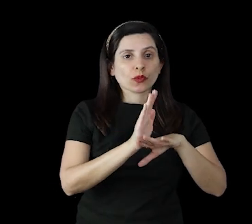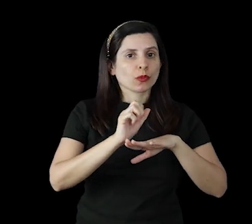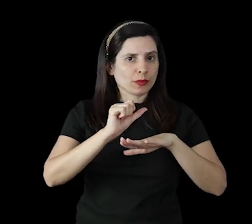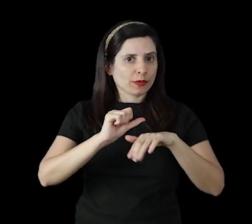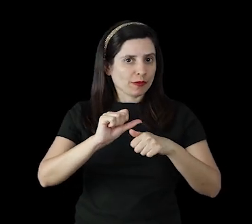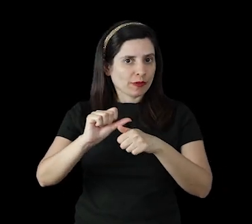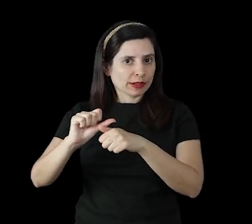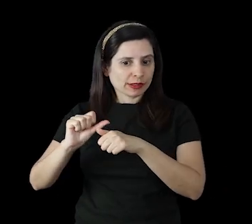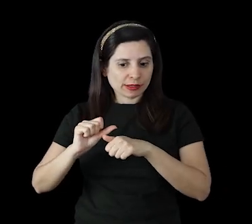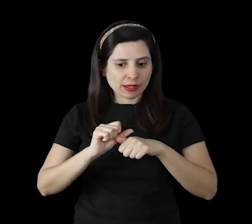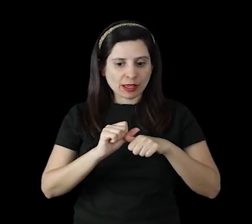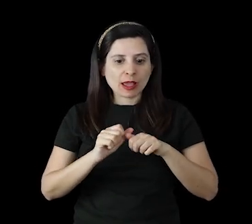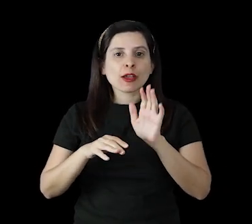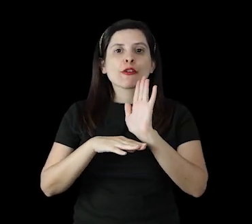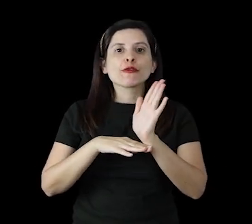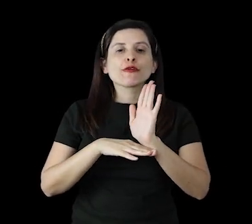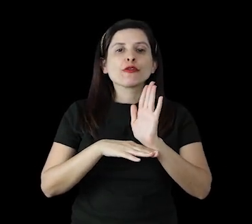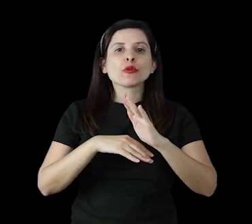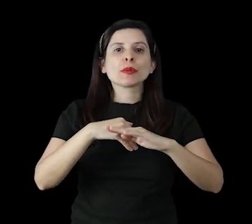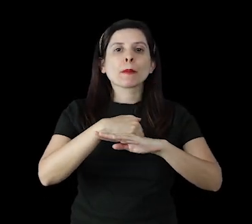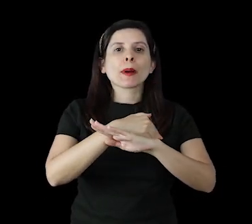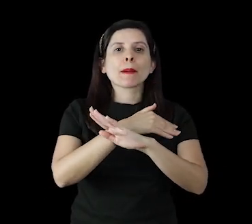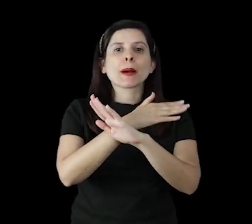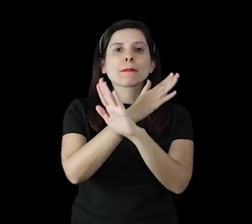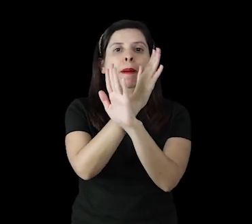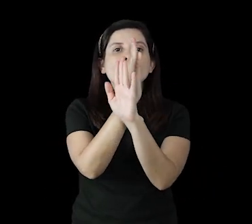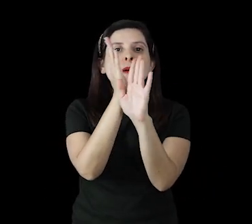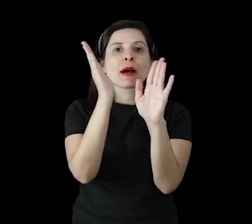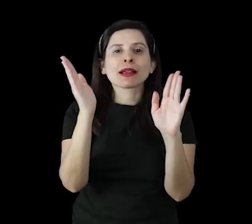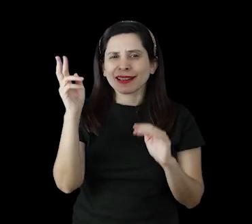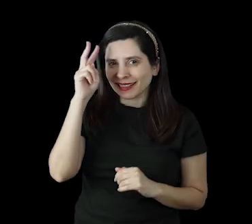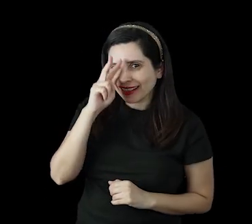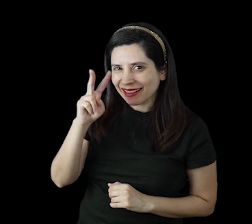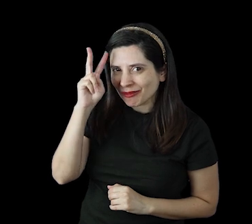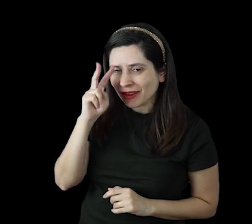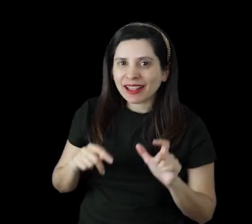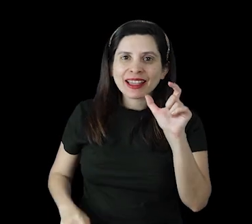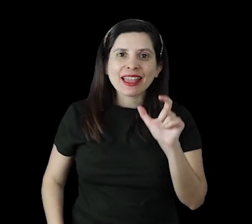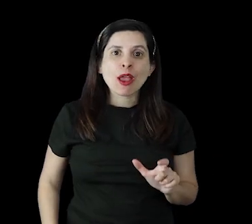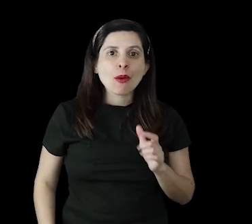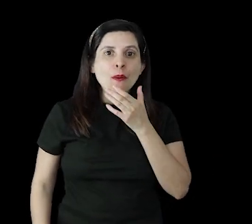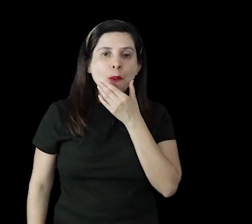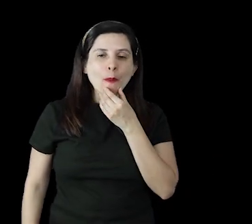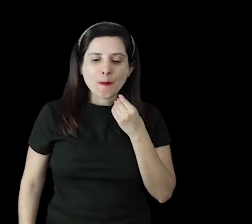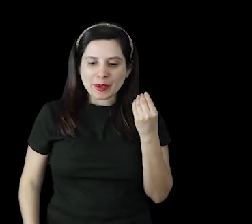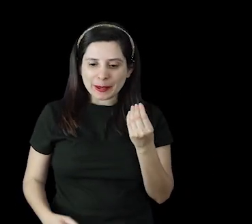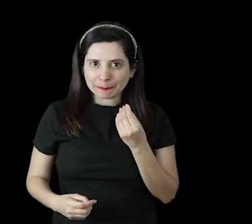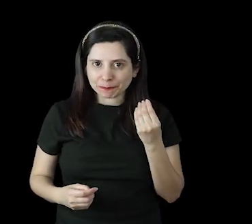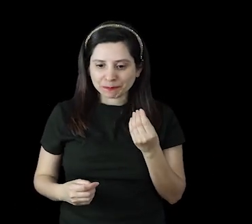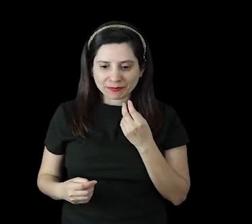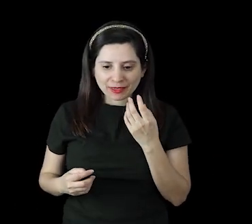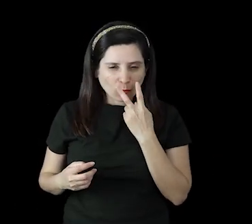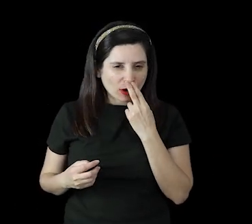ela vai falar do filme Feitiço do Tempo, vocês lembram que é o cara que ela, eu